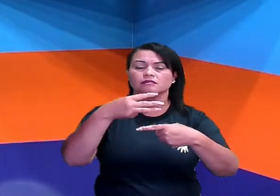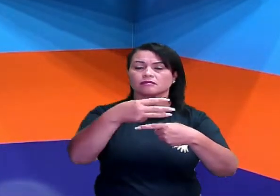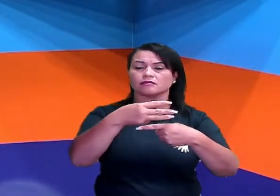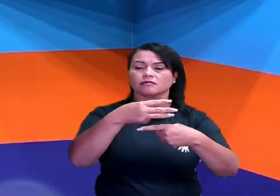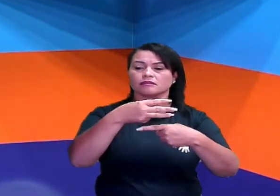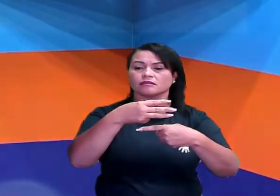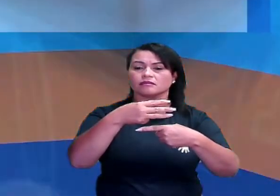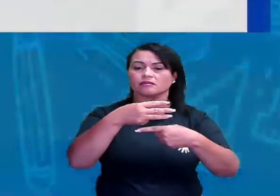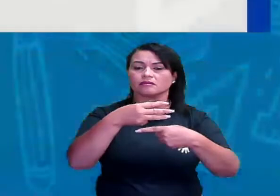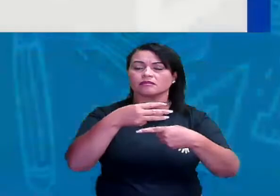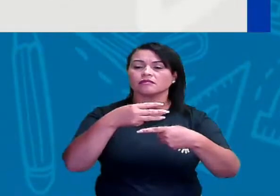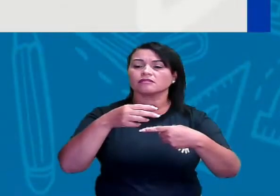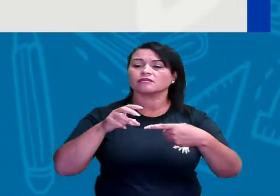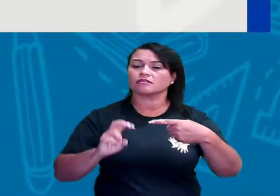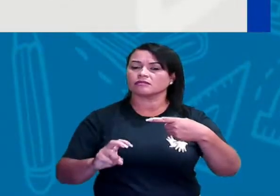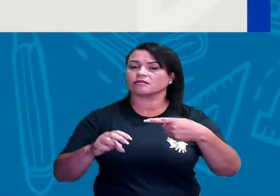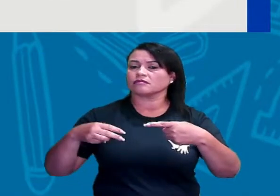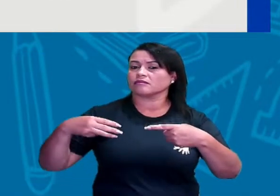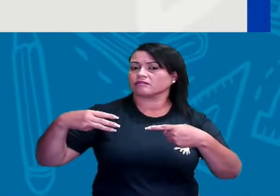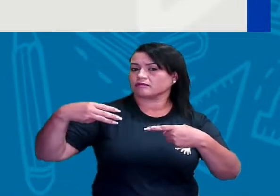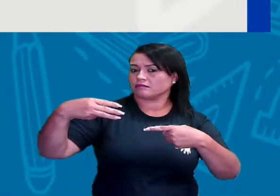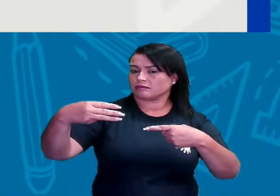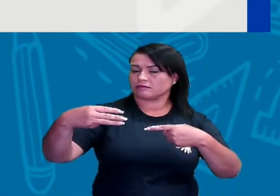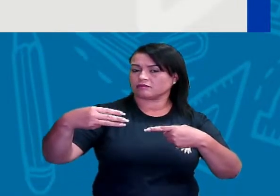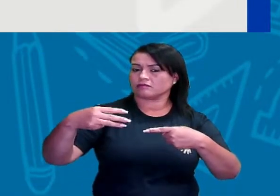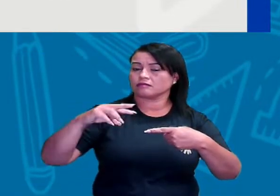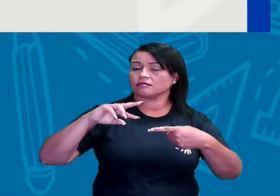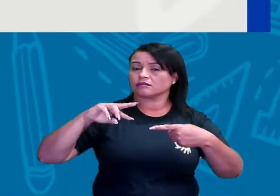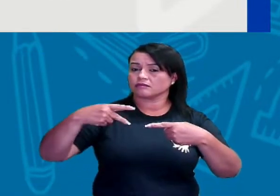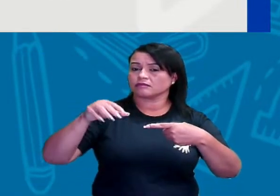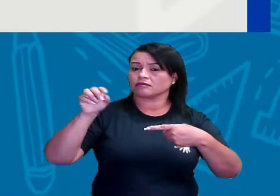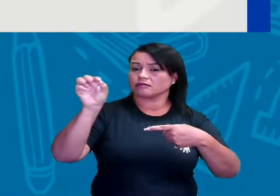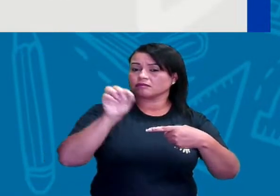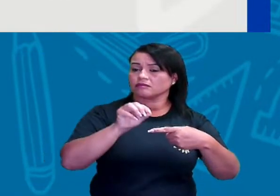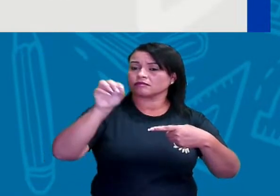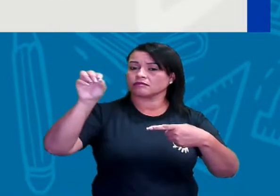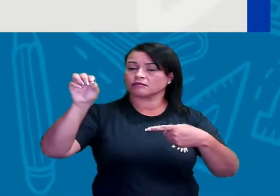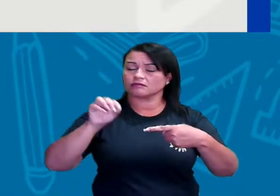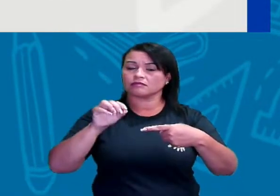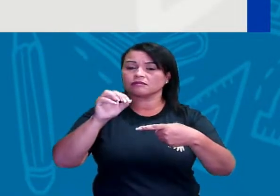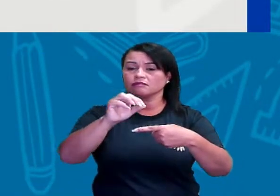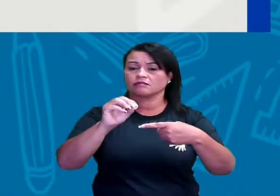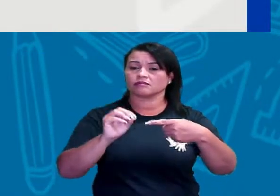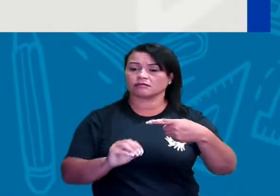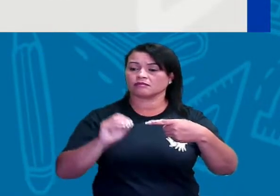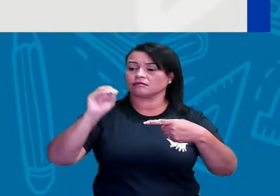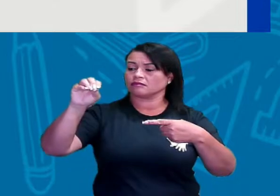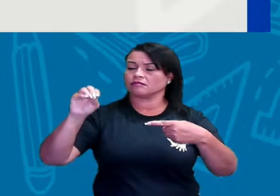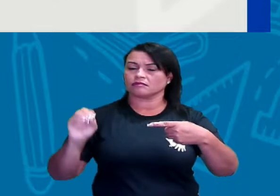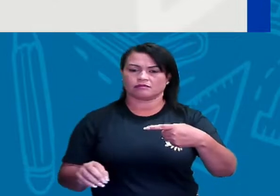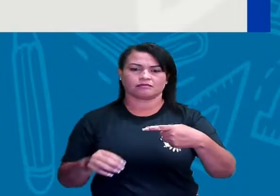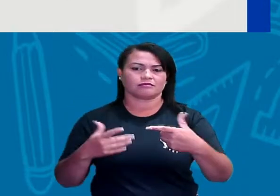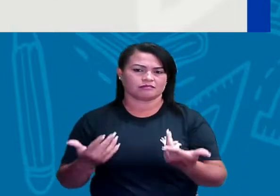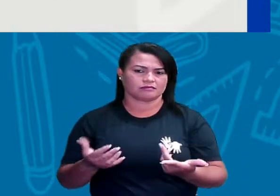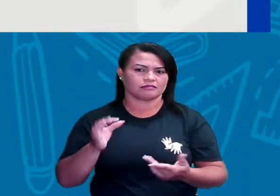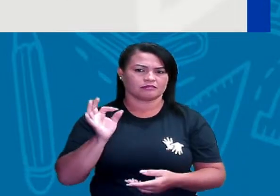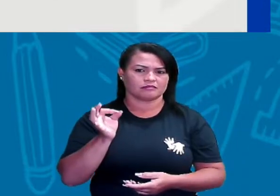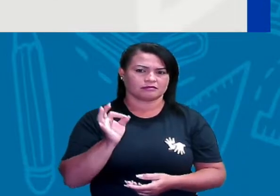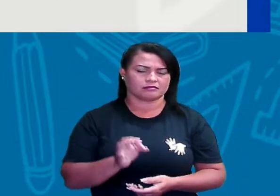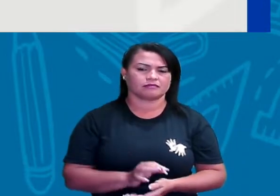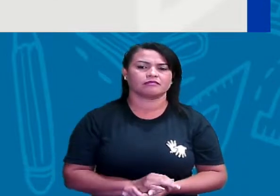5 elevado a 3, tá certo? Então, o meu expoente serve tanto para o numerador quanto para o